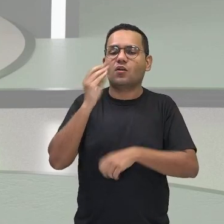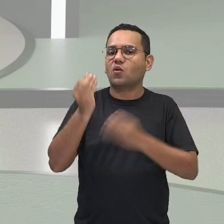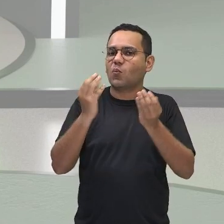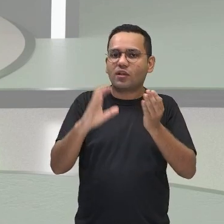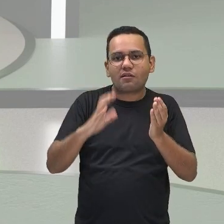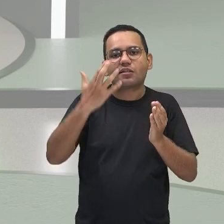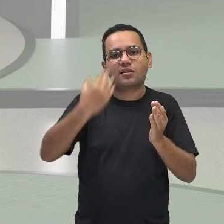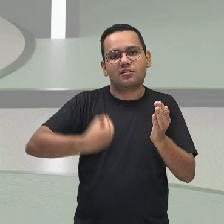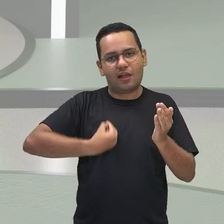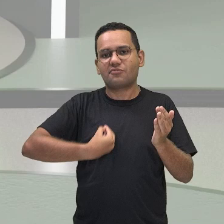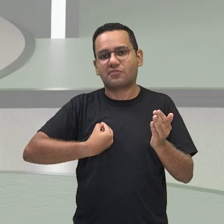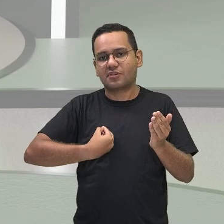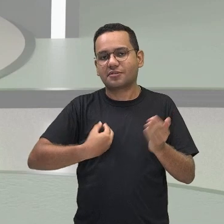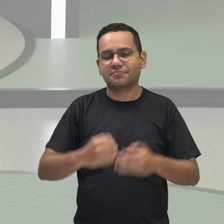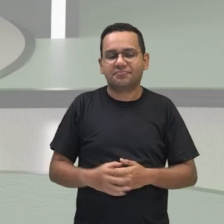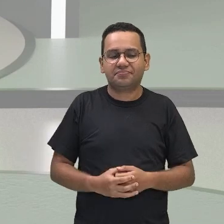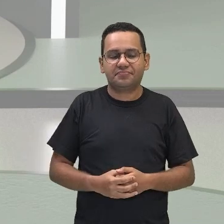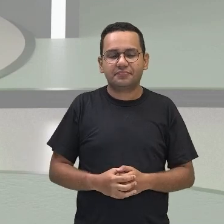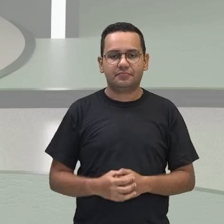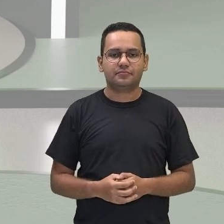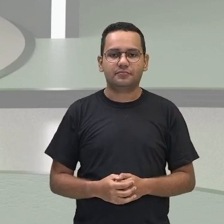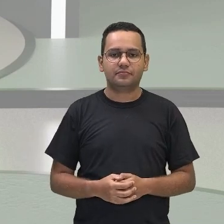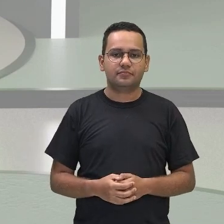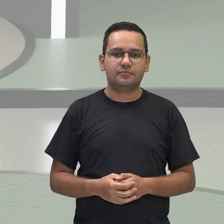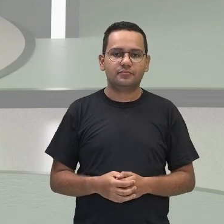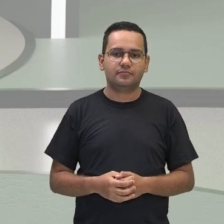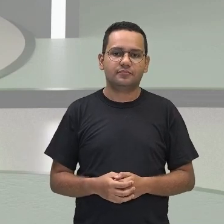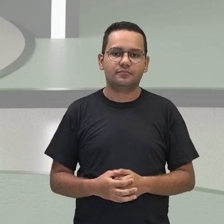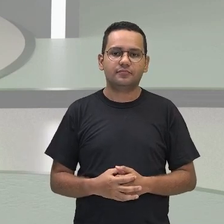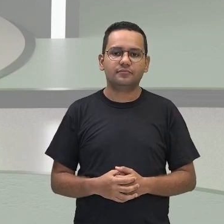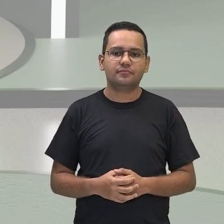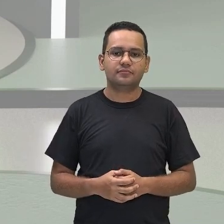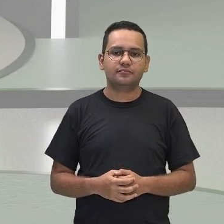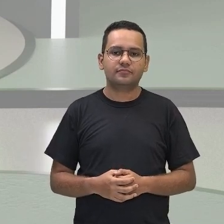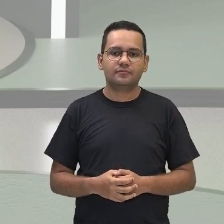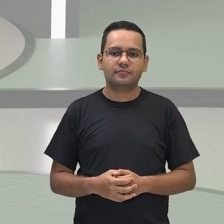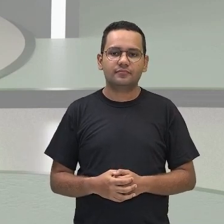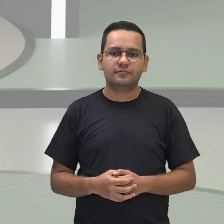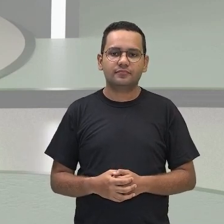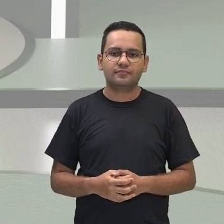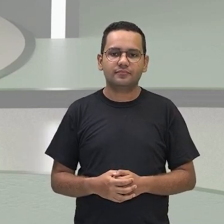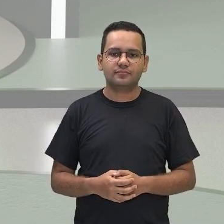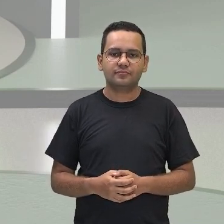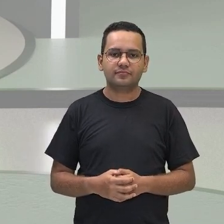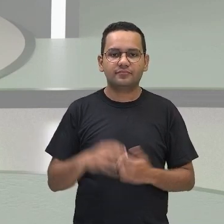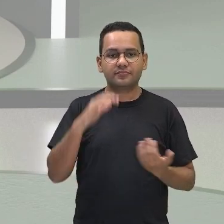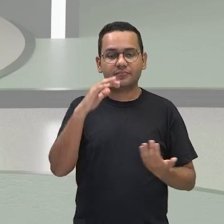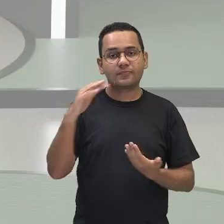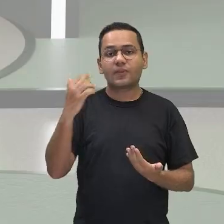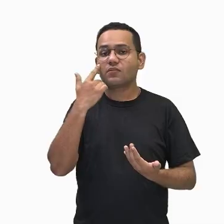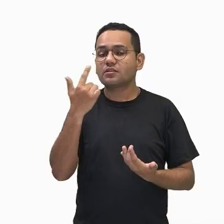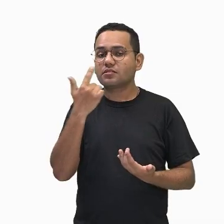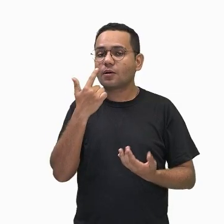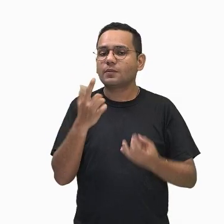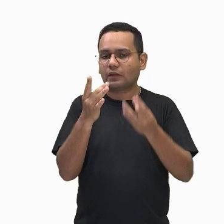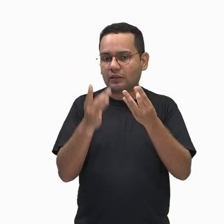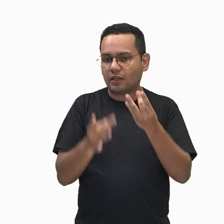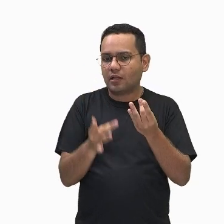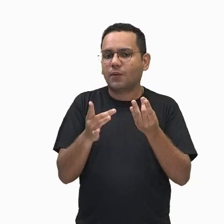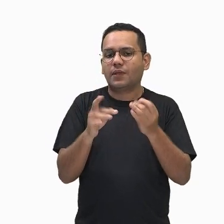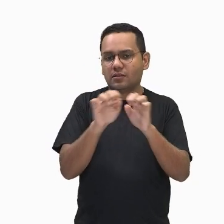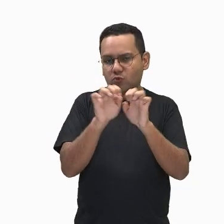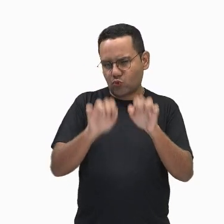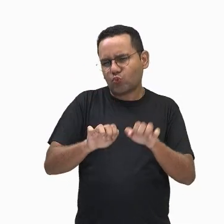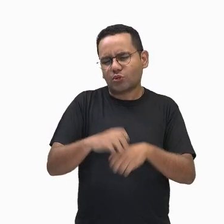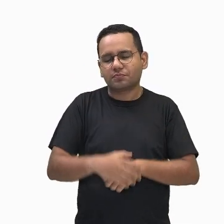E, com isso, vamos ver a estrutura do